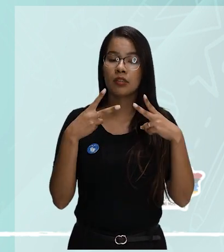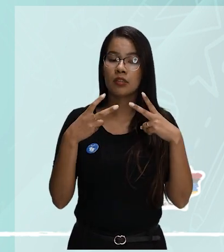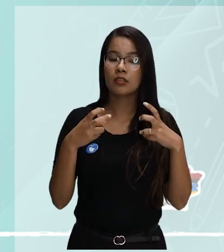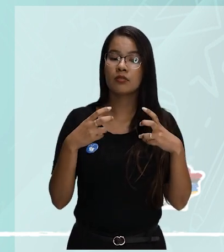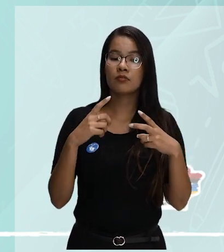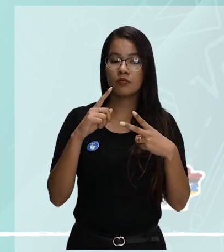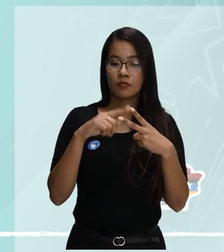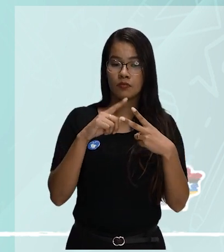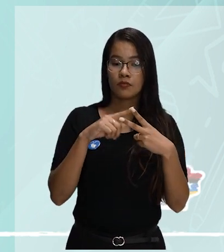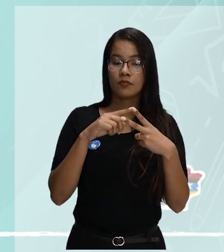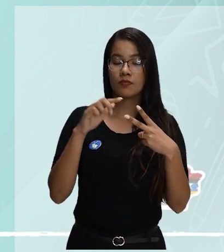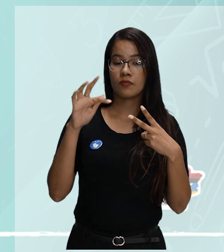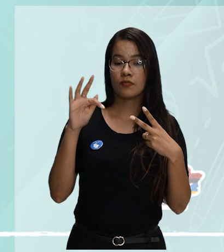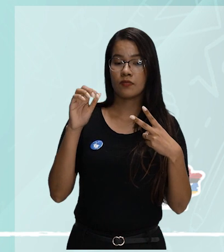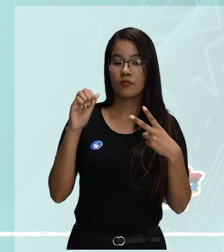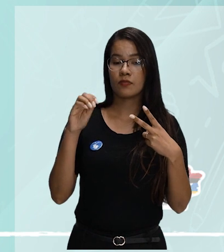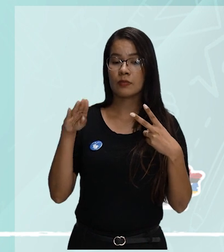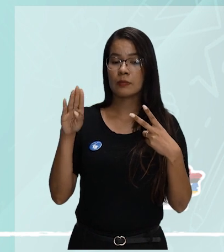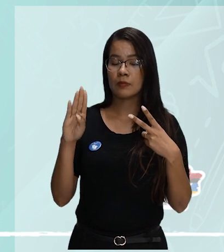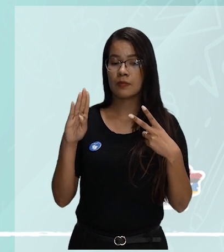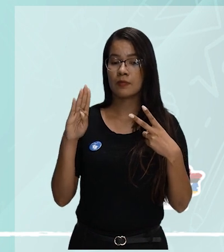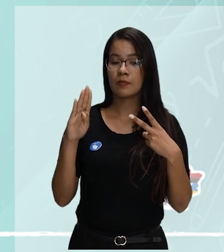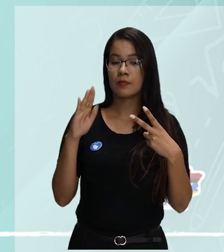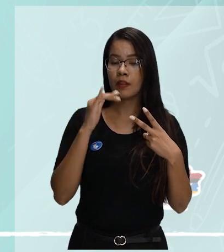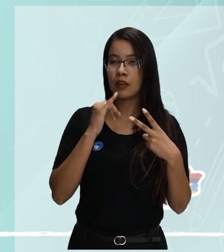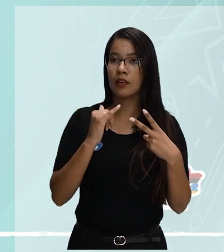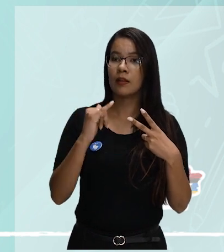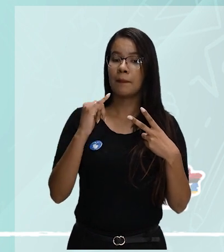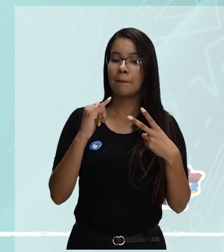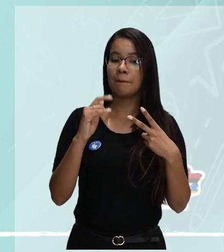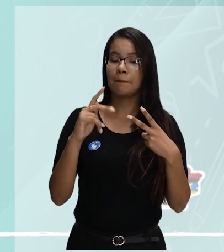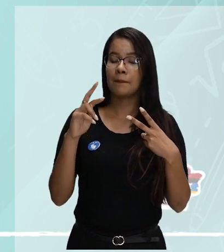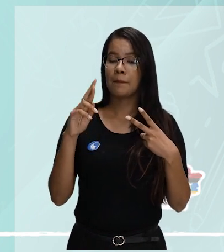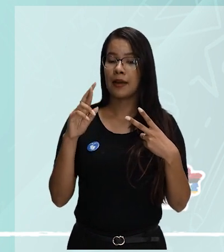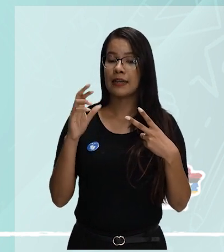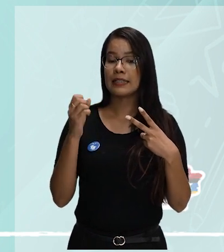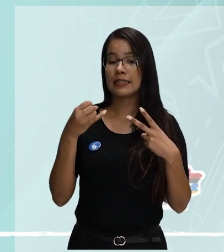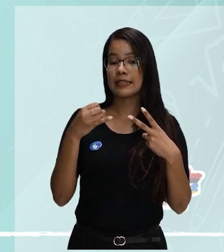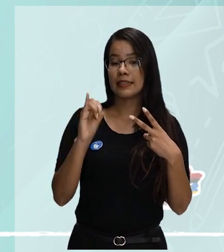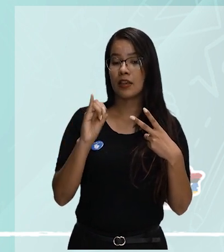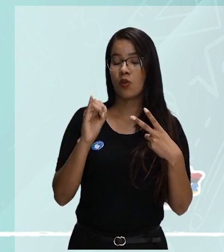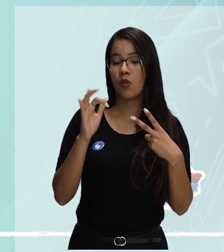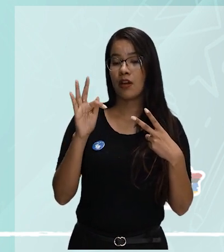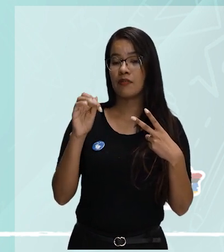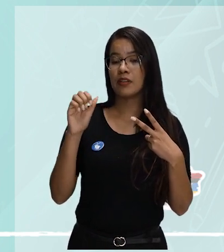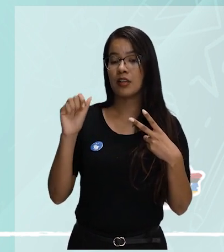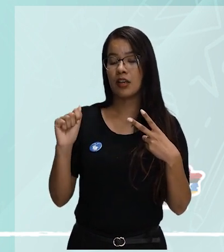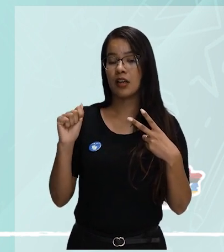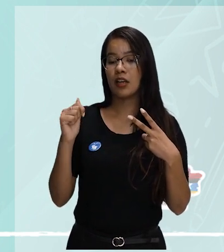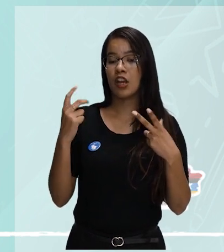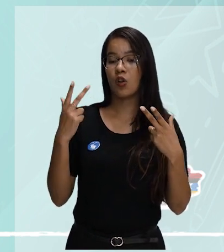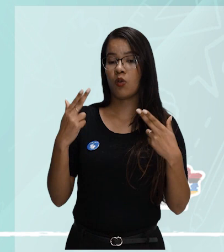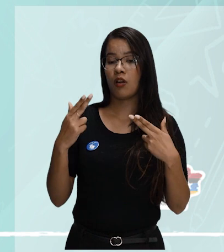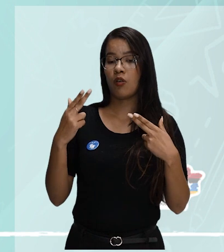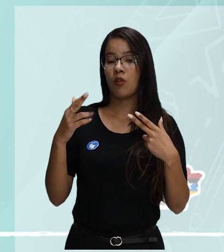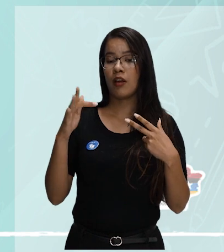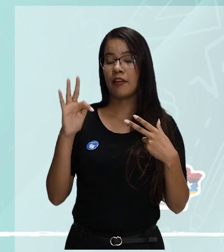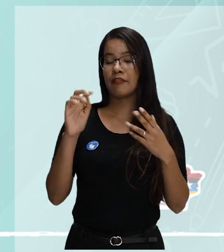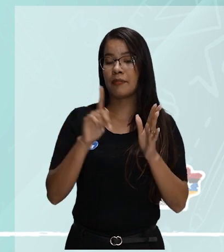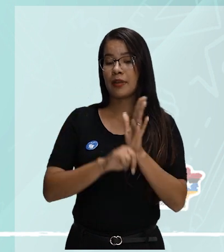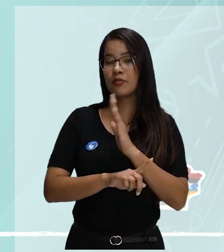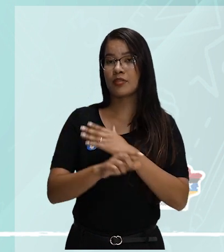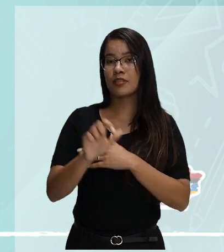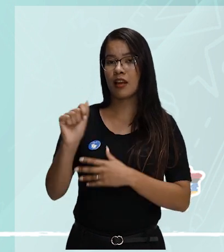uma função f de A e B é dita par se o f de A for igual ao f de menos